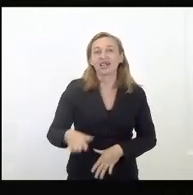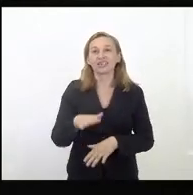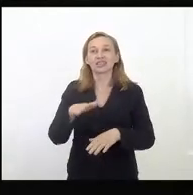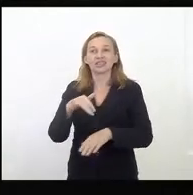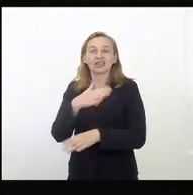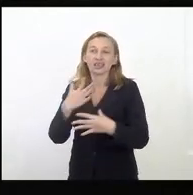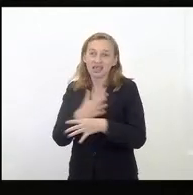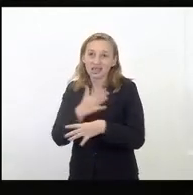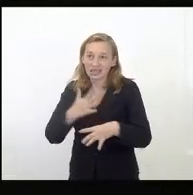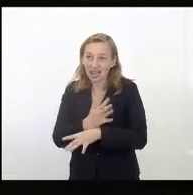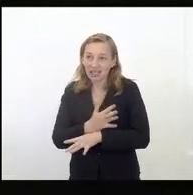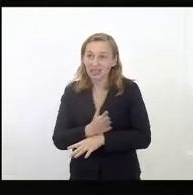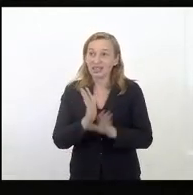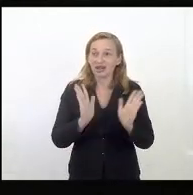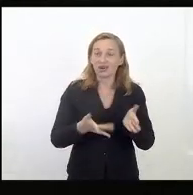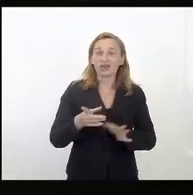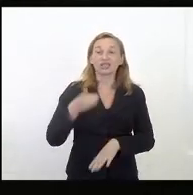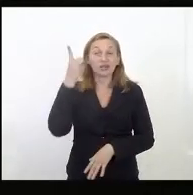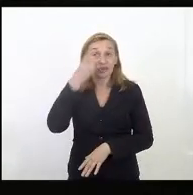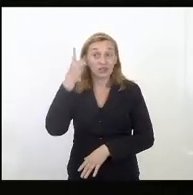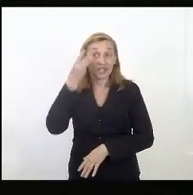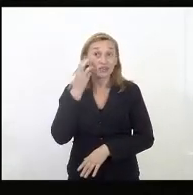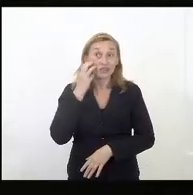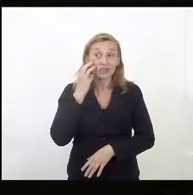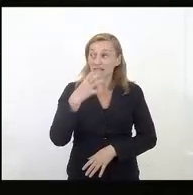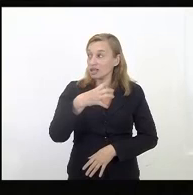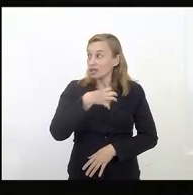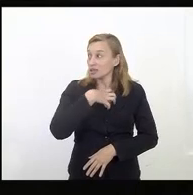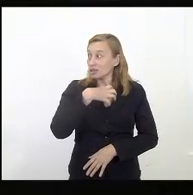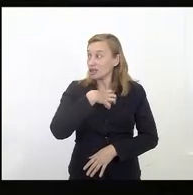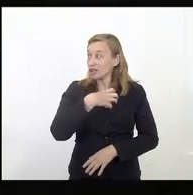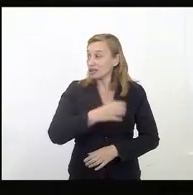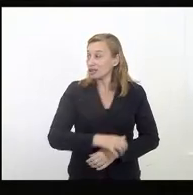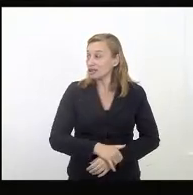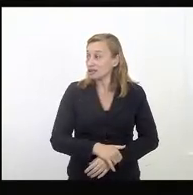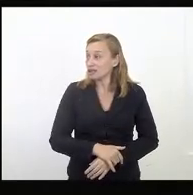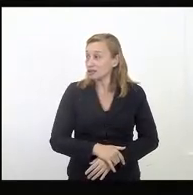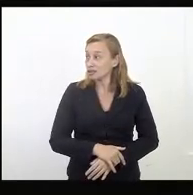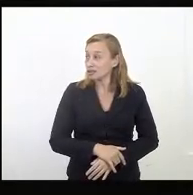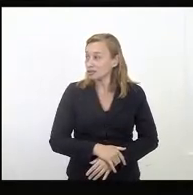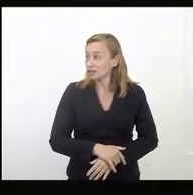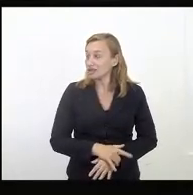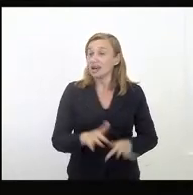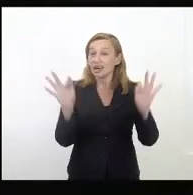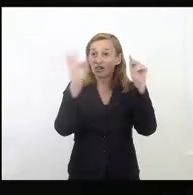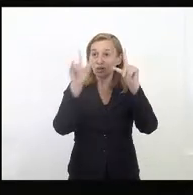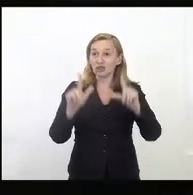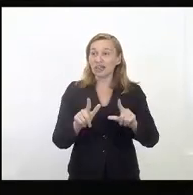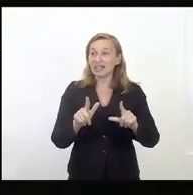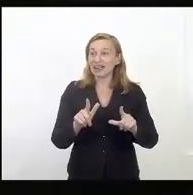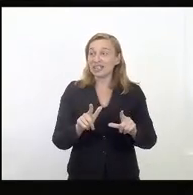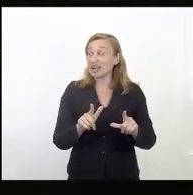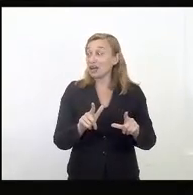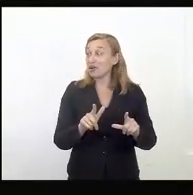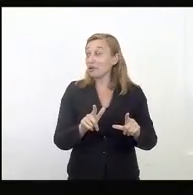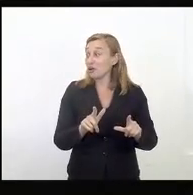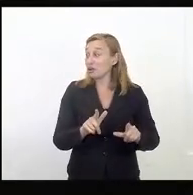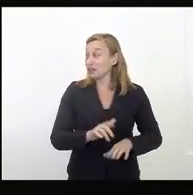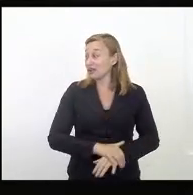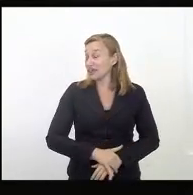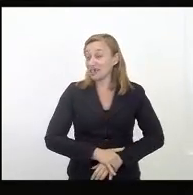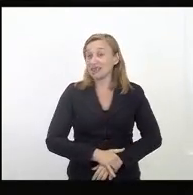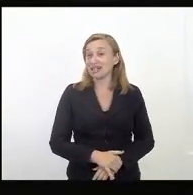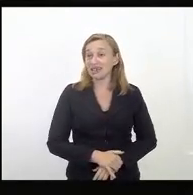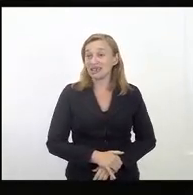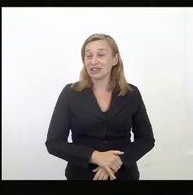cidade E aí Deputado Roberto Me sinto muito feliz de fazer parte desse deste momento e dessa